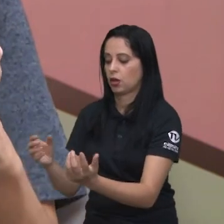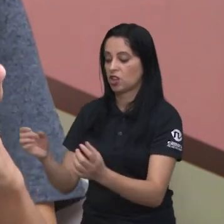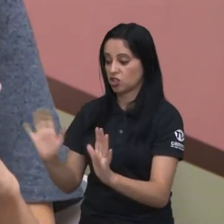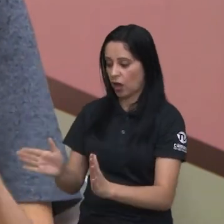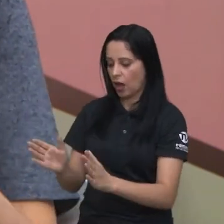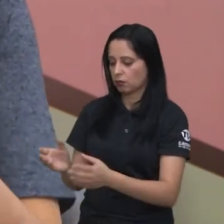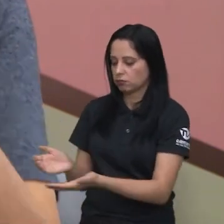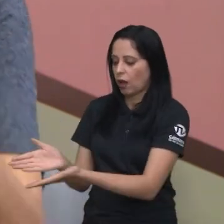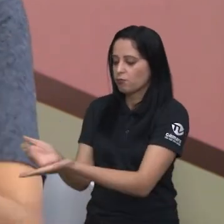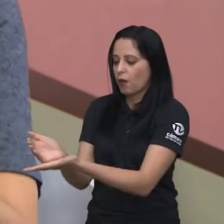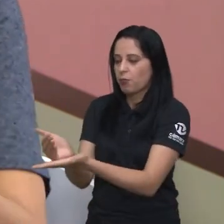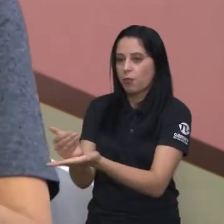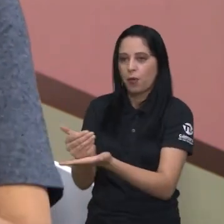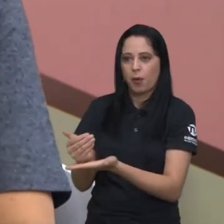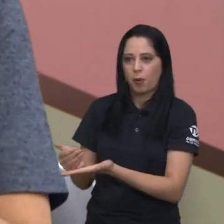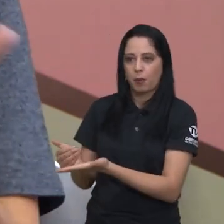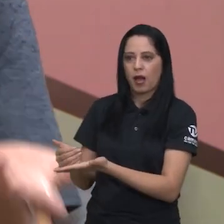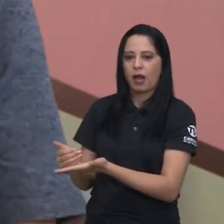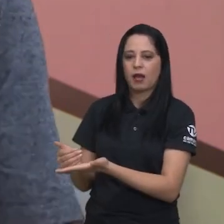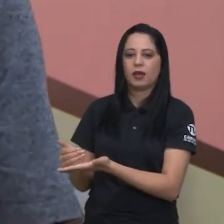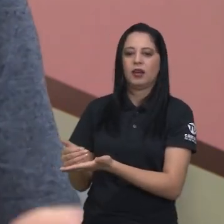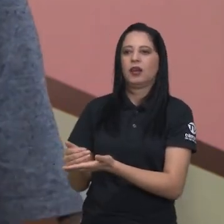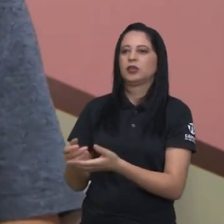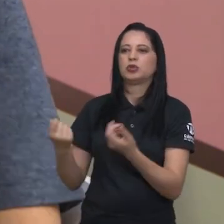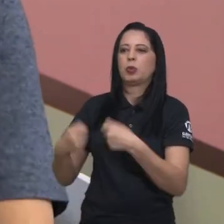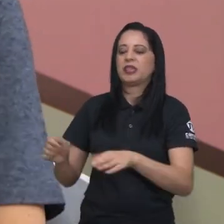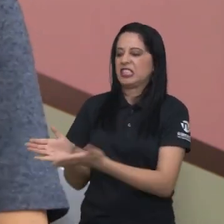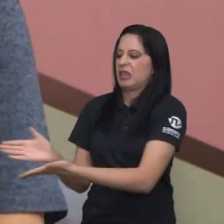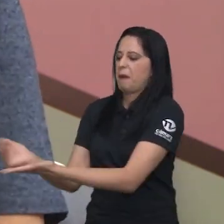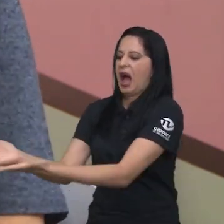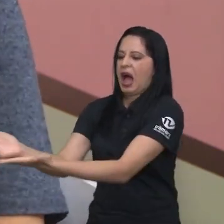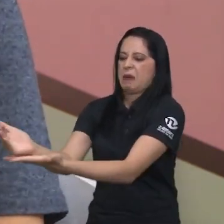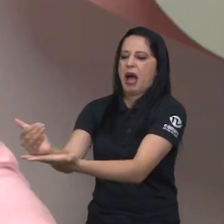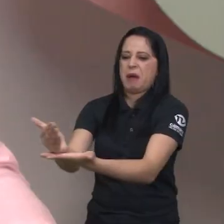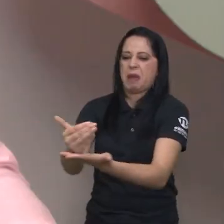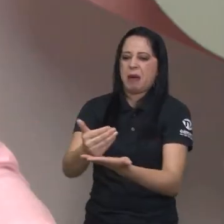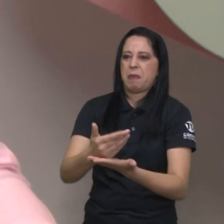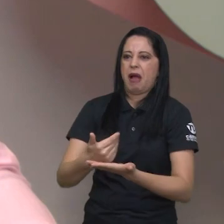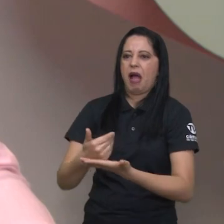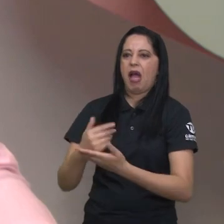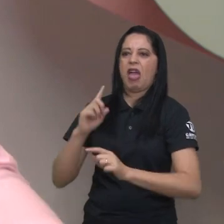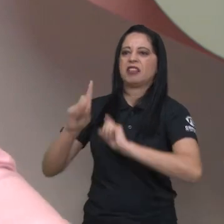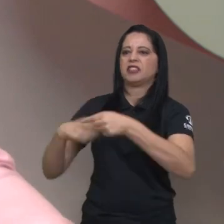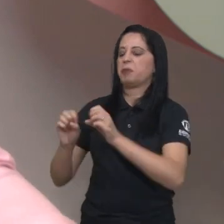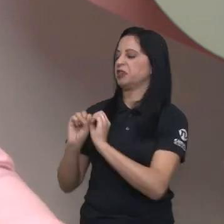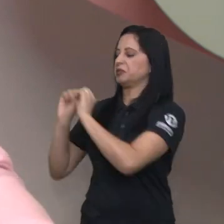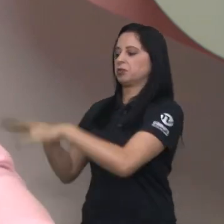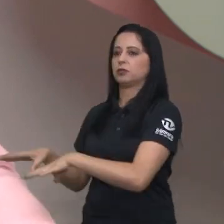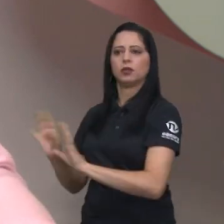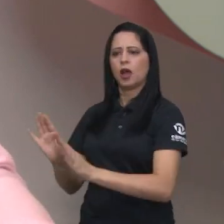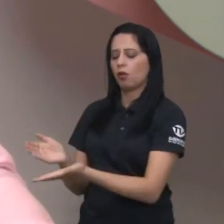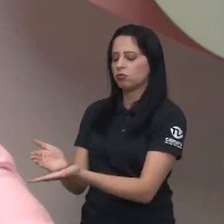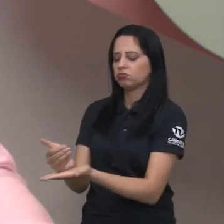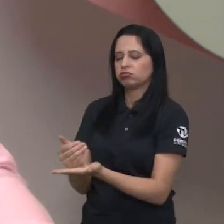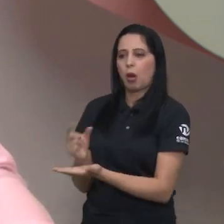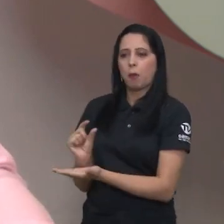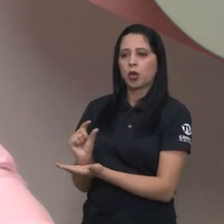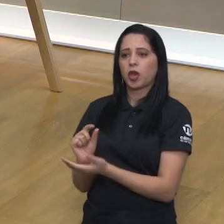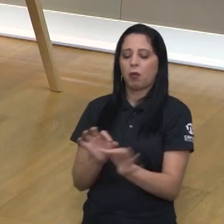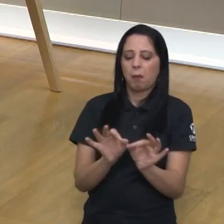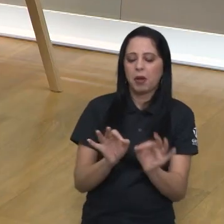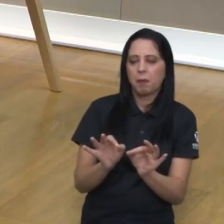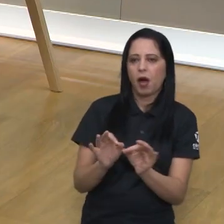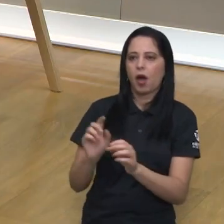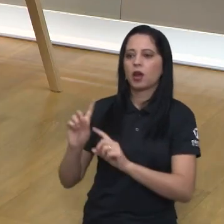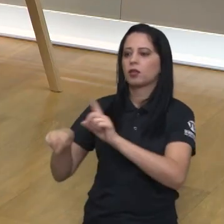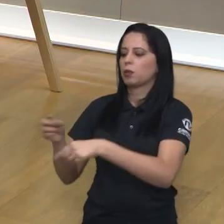maço gigante que depois talvez eu não use naquele momento, ele pode ser perdido. Maravilha, Elizabeth. Então é muito fácil, né? Sim.